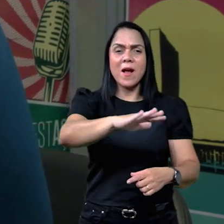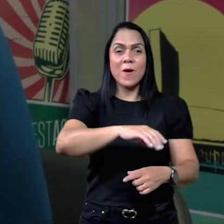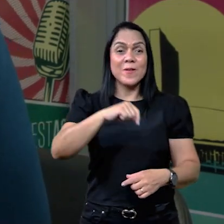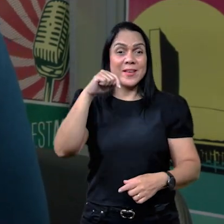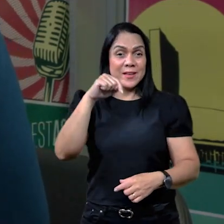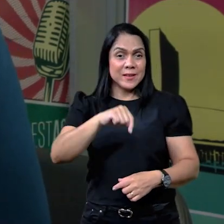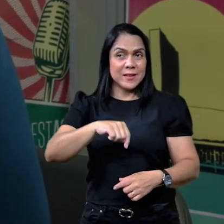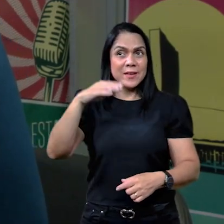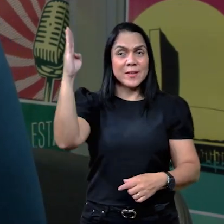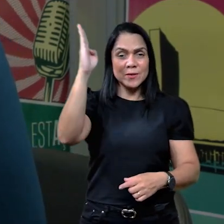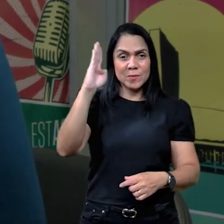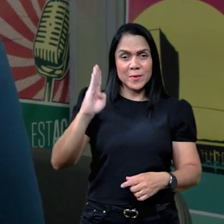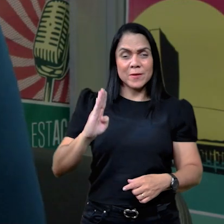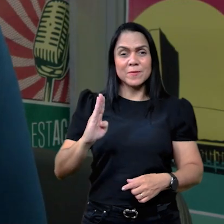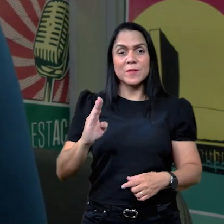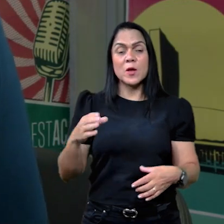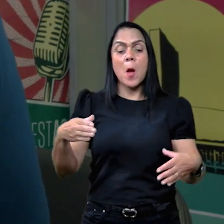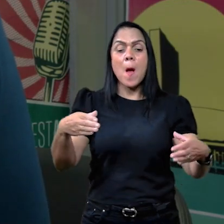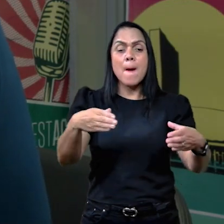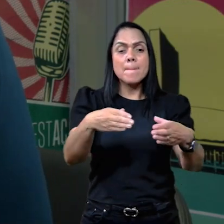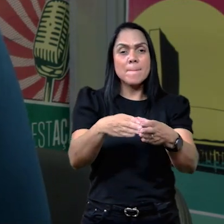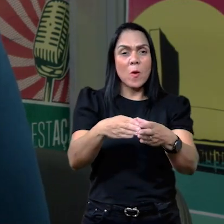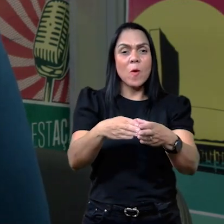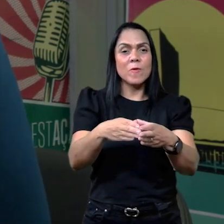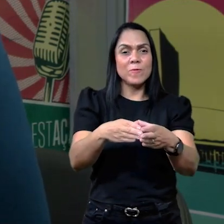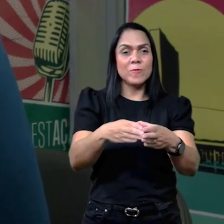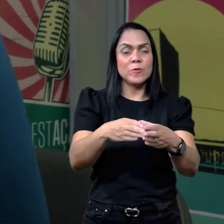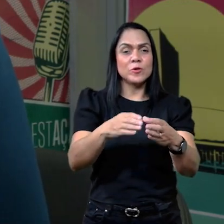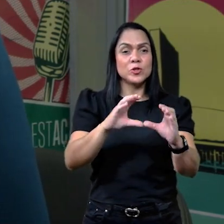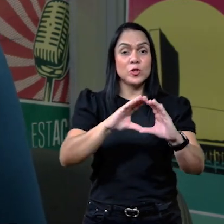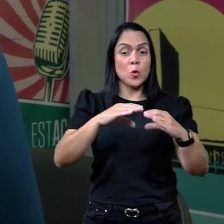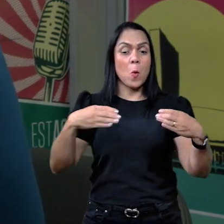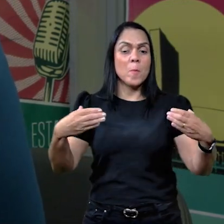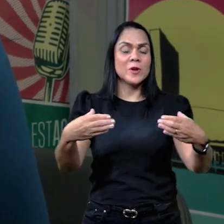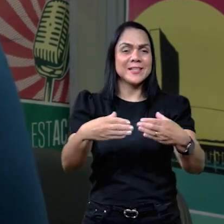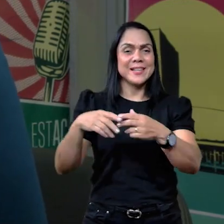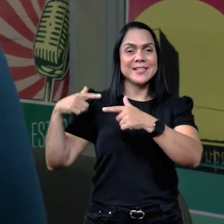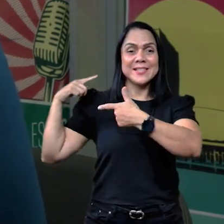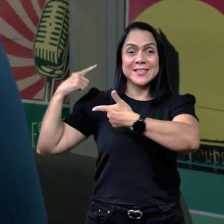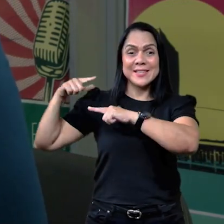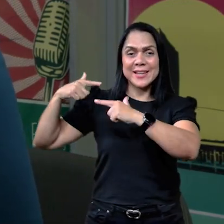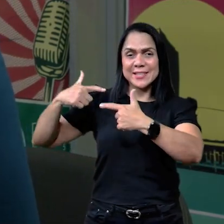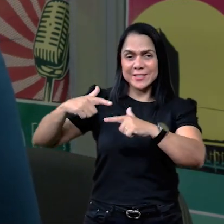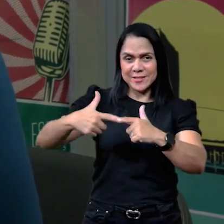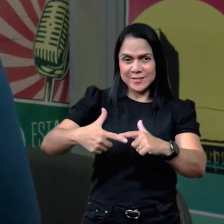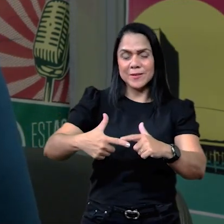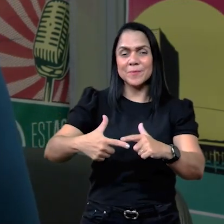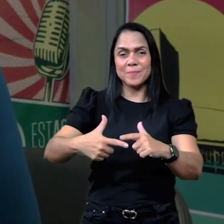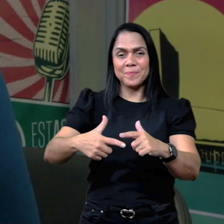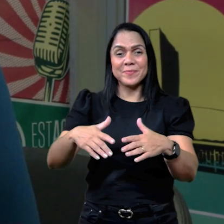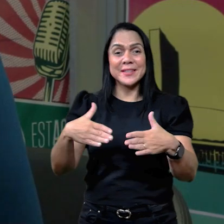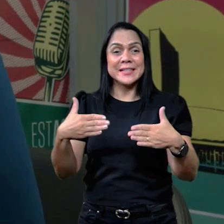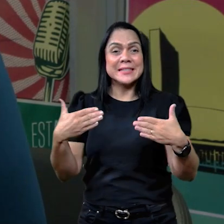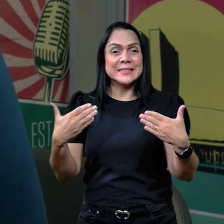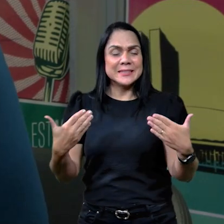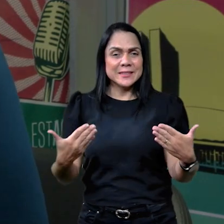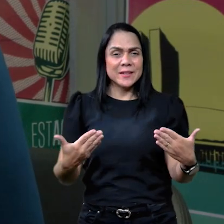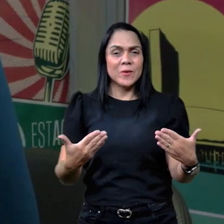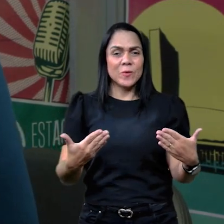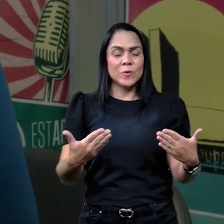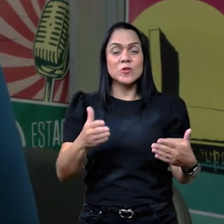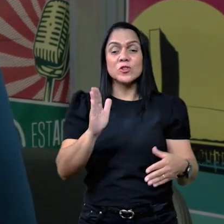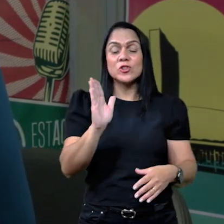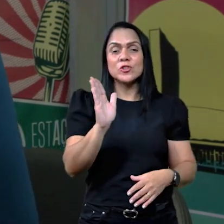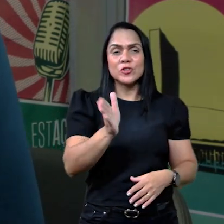se reconhece como povos e comunidades tradicionais, que a autodeclaração já define, né, que os